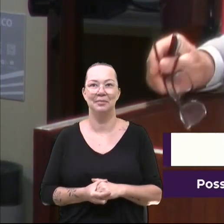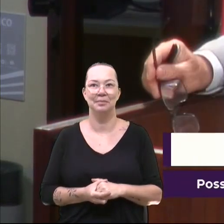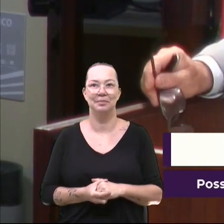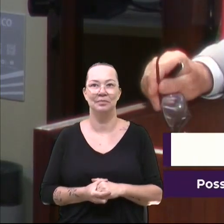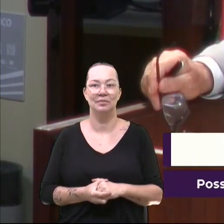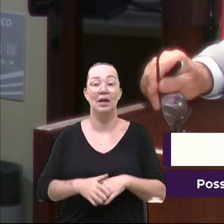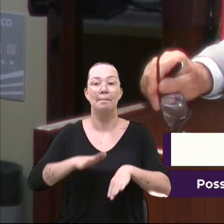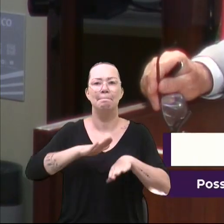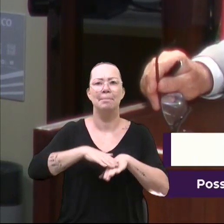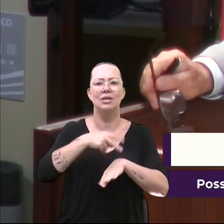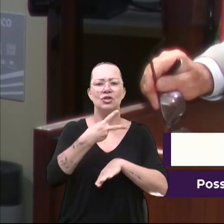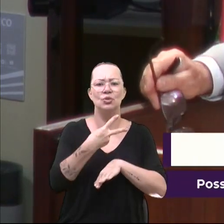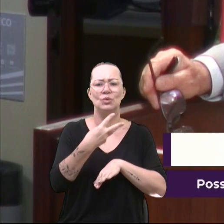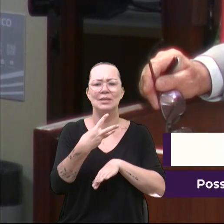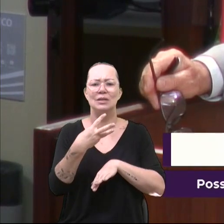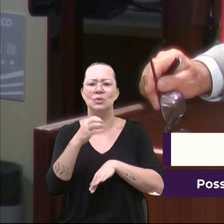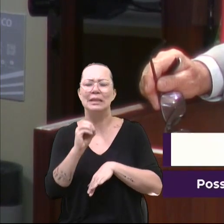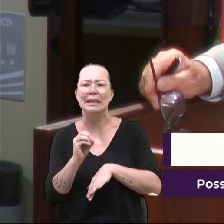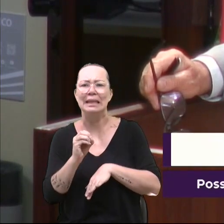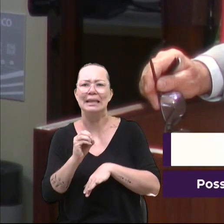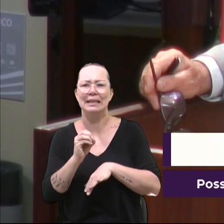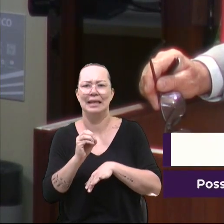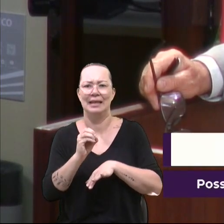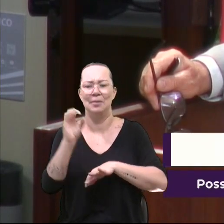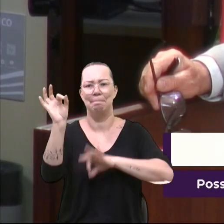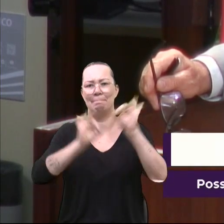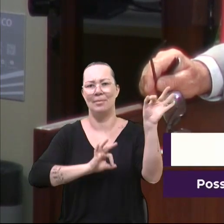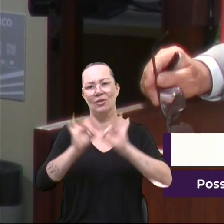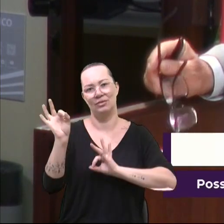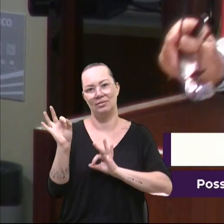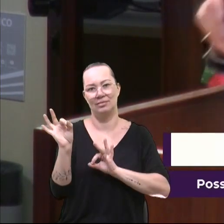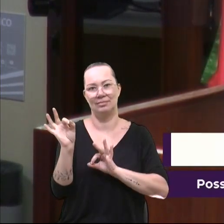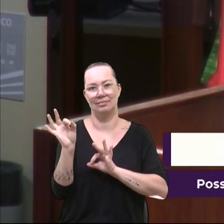Mais de 230 projetos,